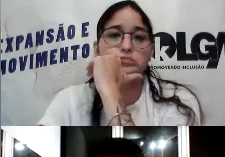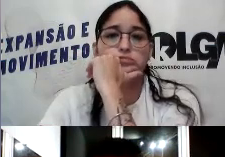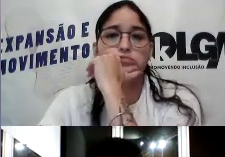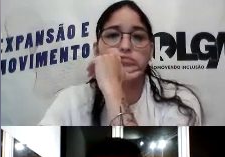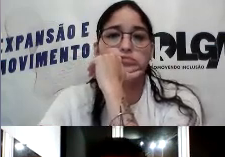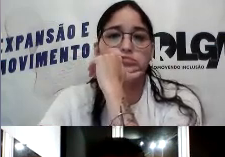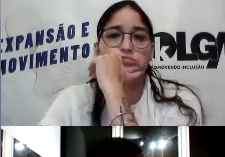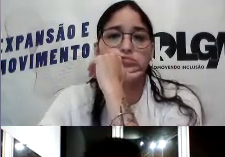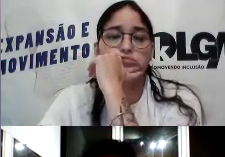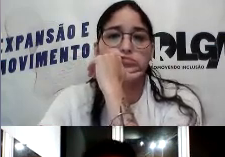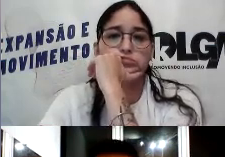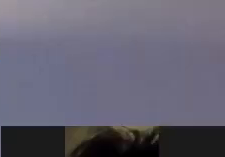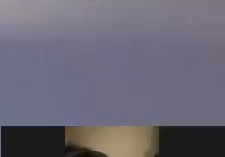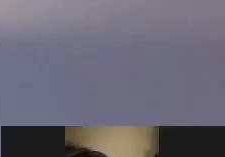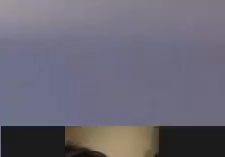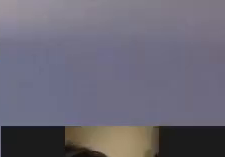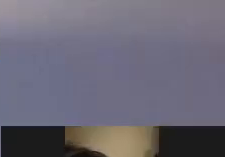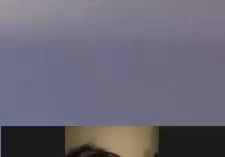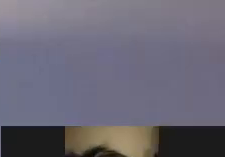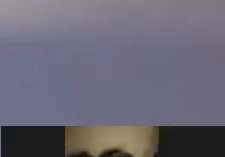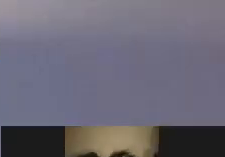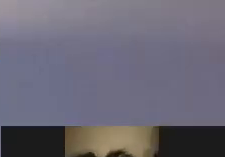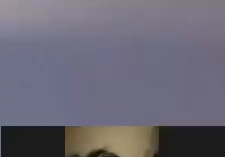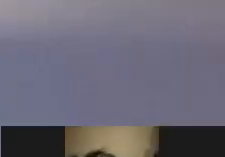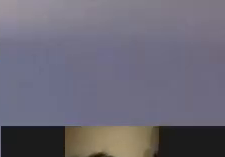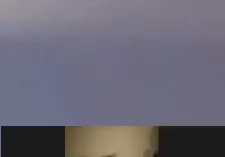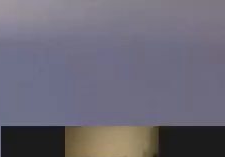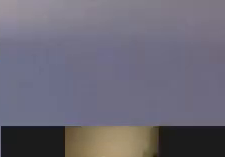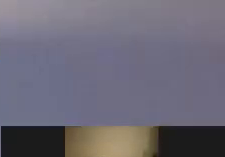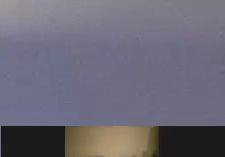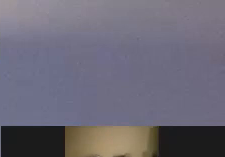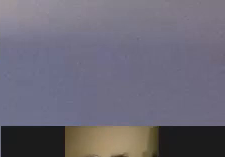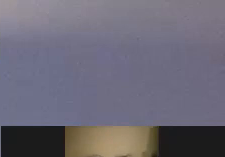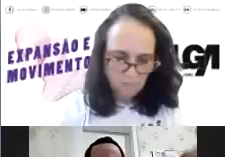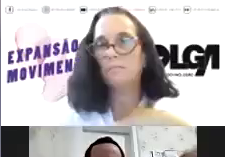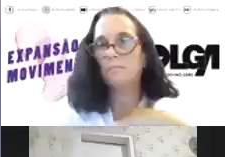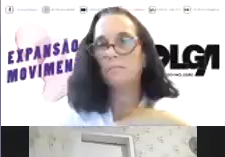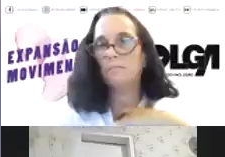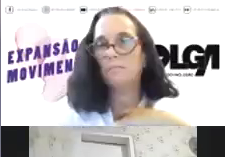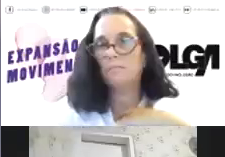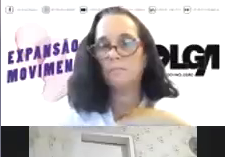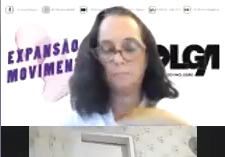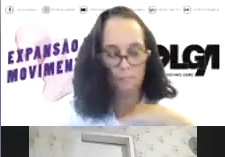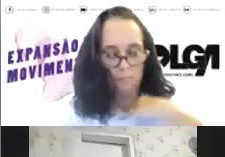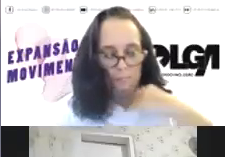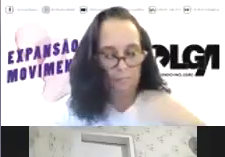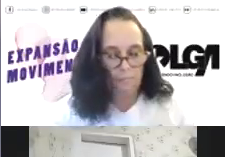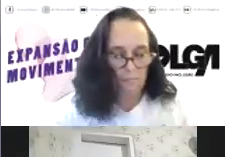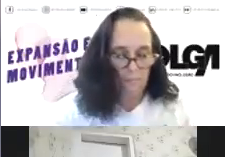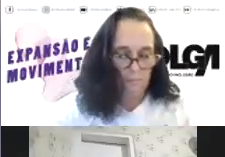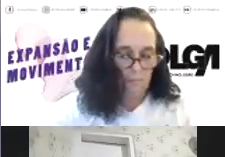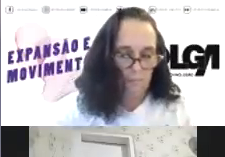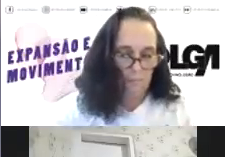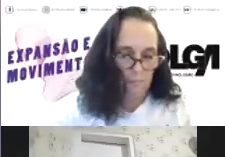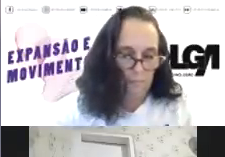empecilhos ali, tentando puxar ele para trás enquanto ele queria ir para frente. E isso passa muito pela comunicação